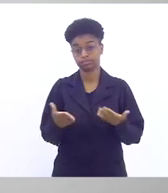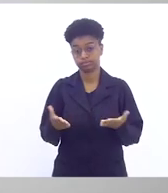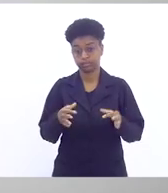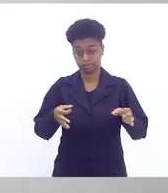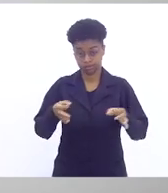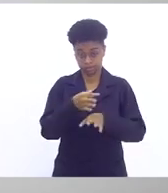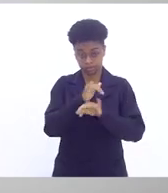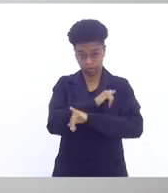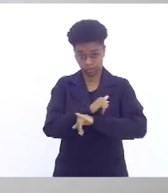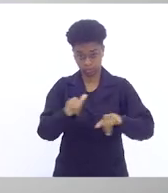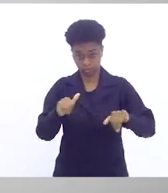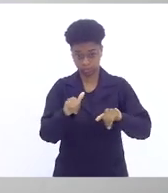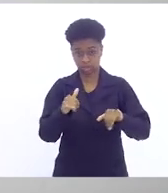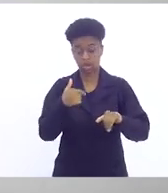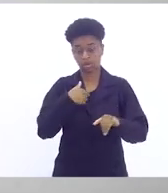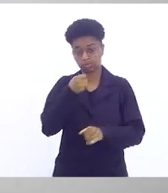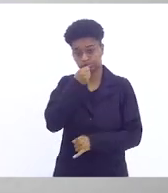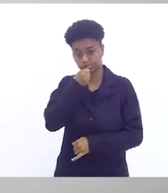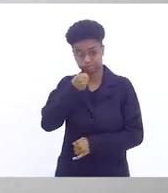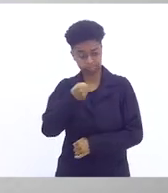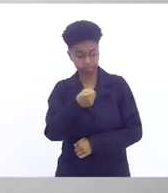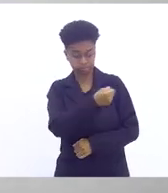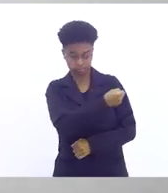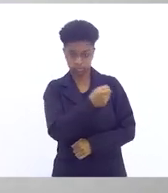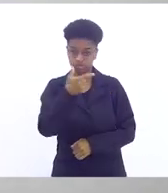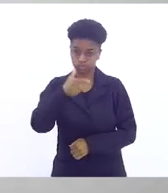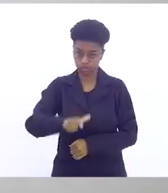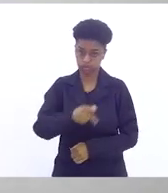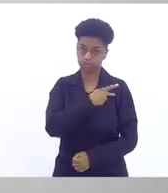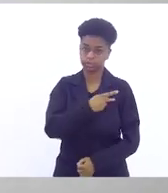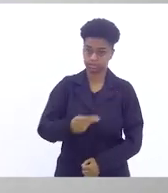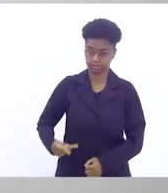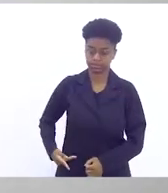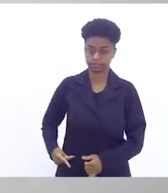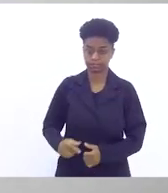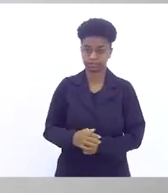isso devolva a nossa presidente